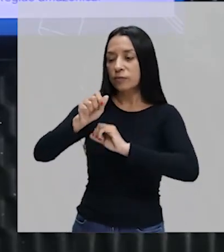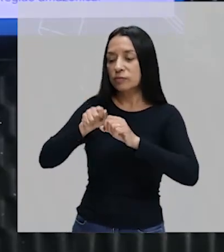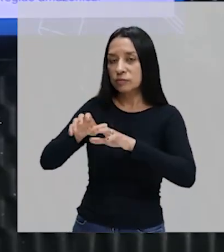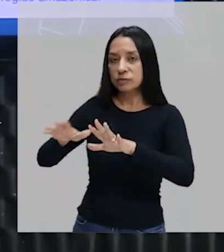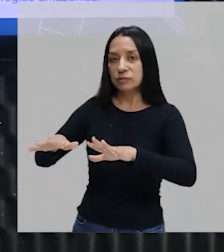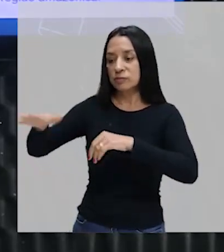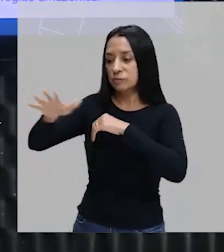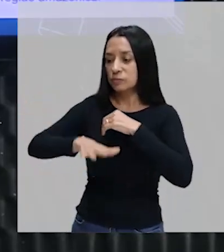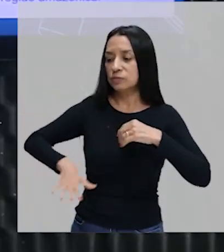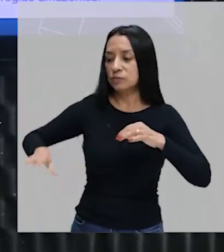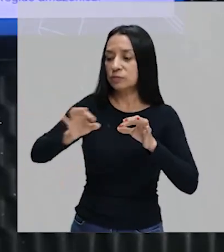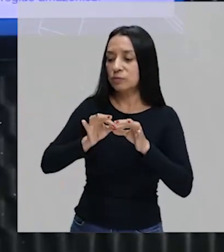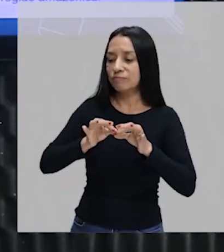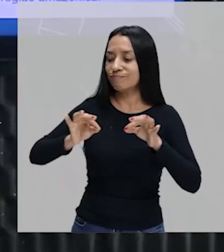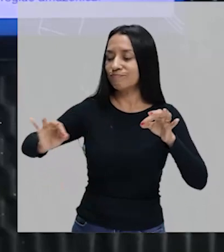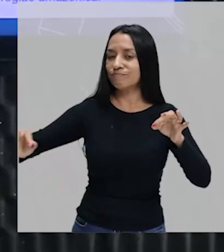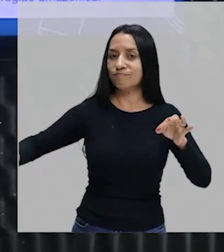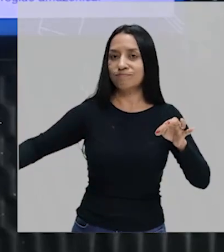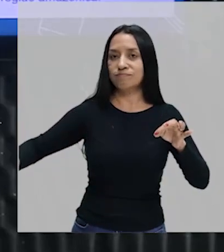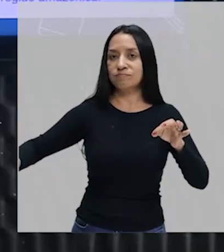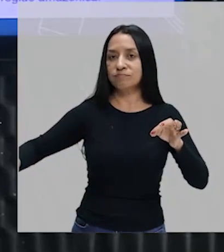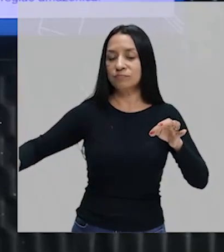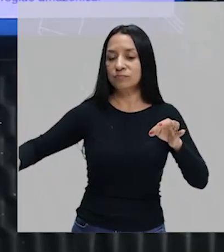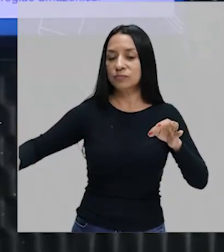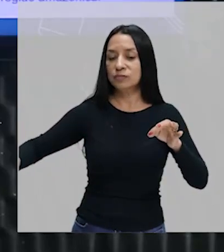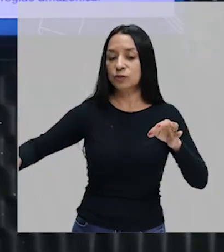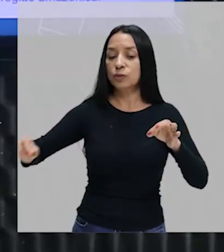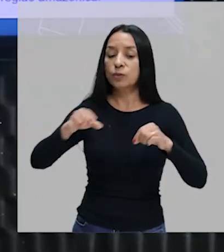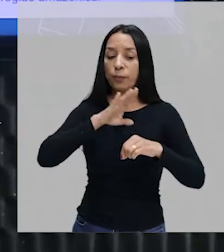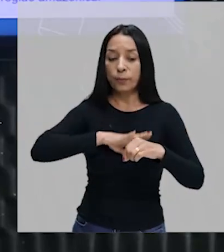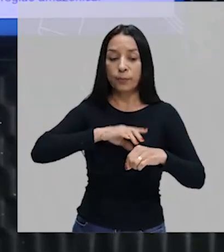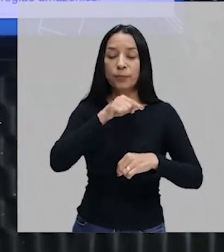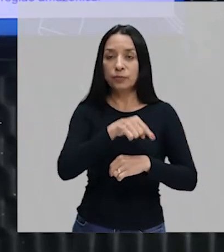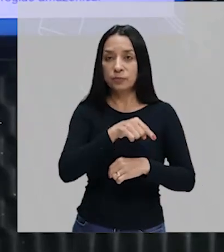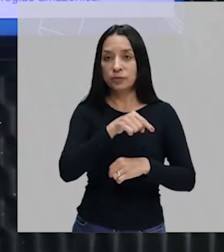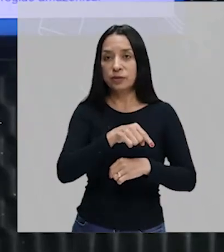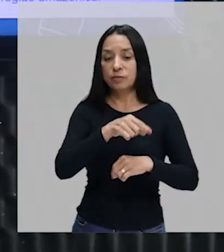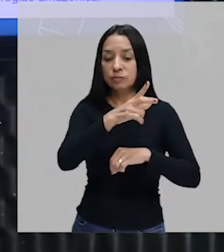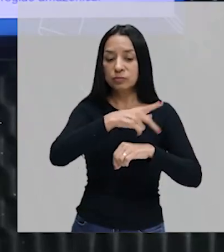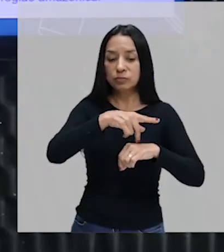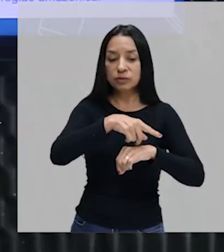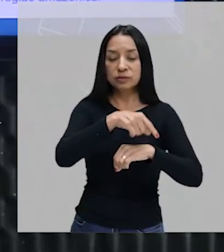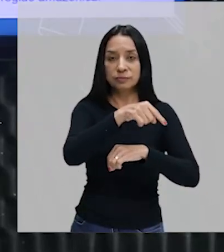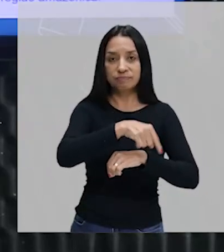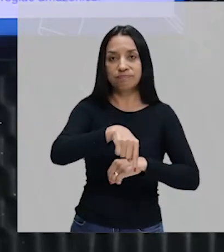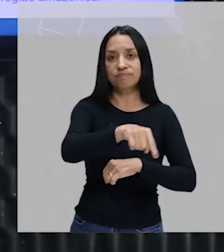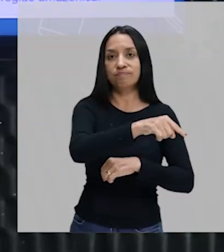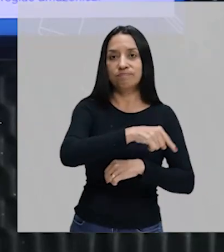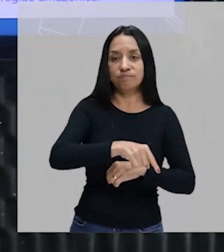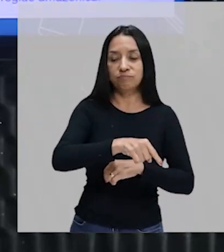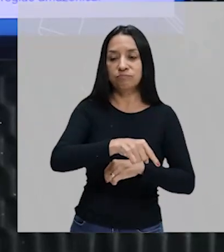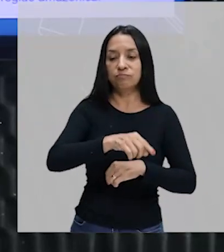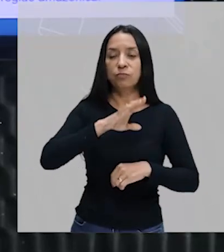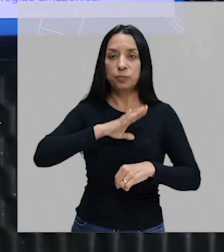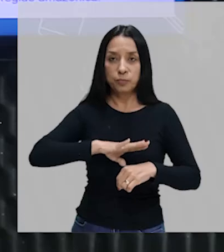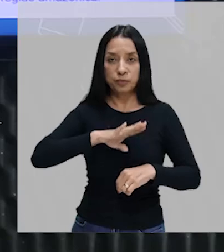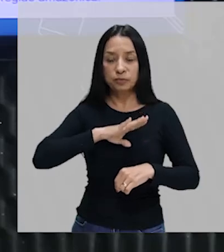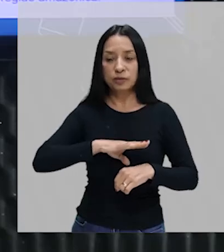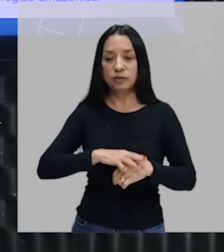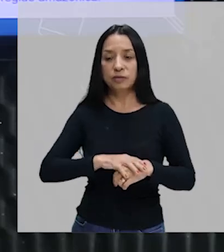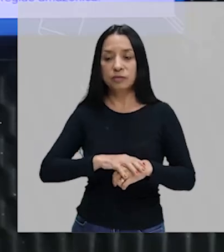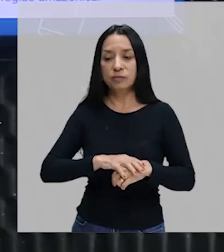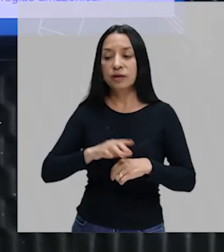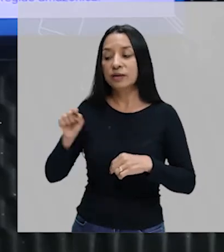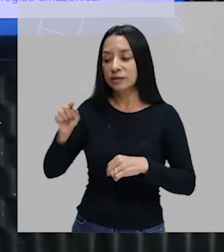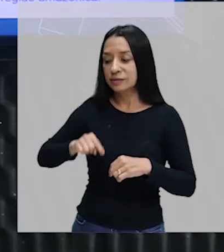de um território distante de Portugal, de um território isolado, de um